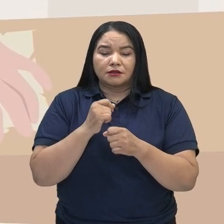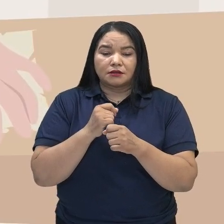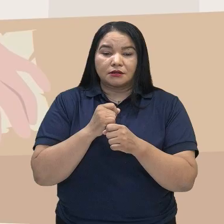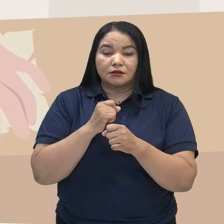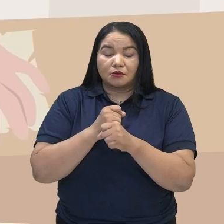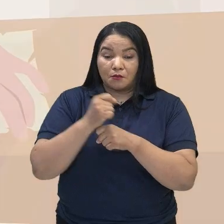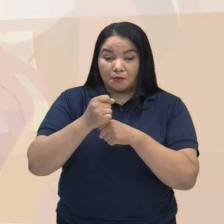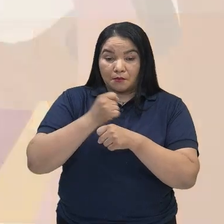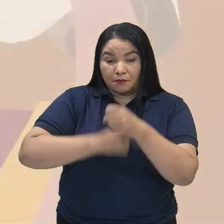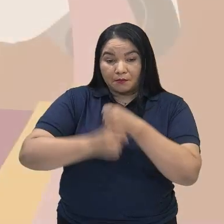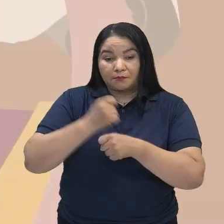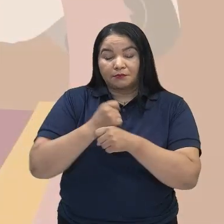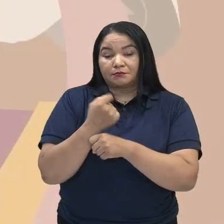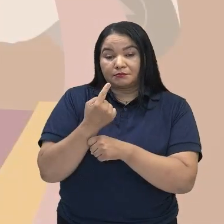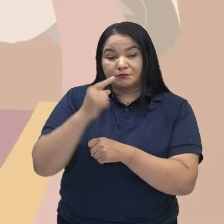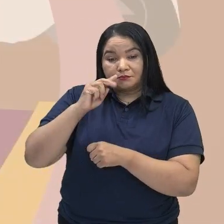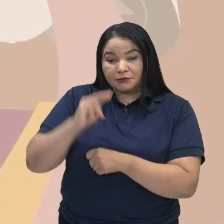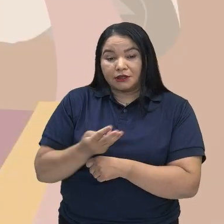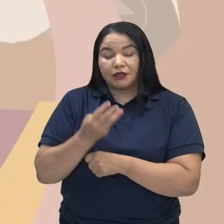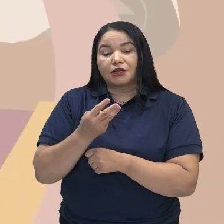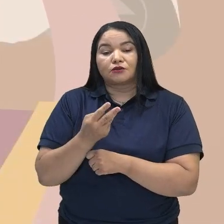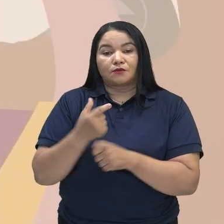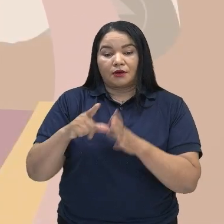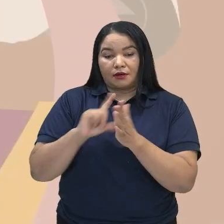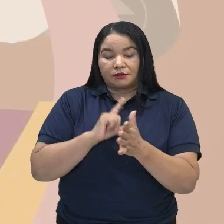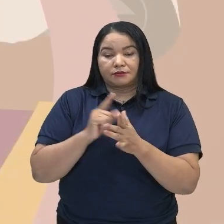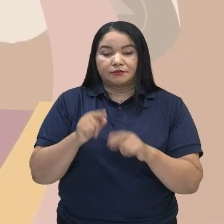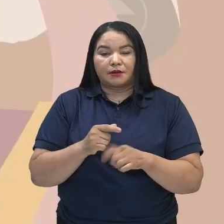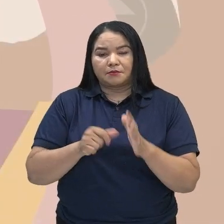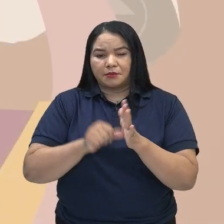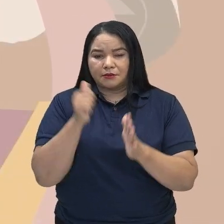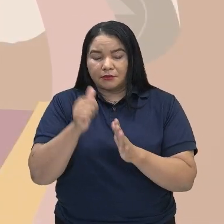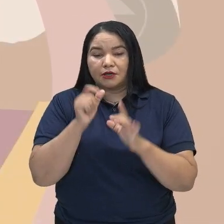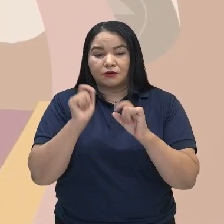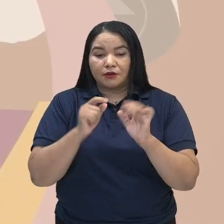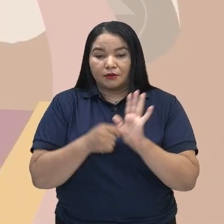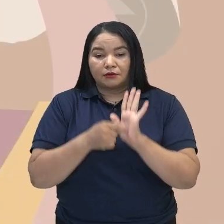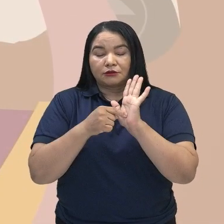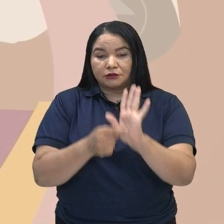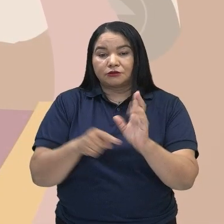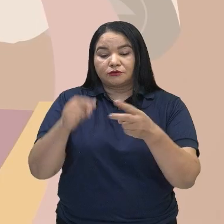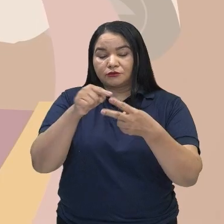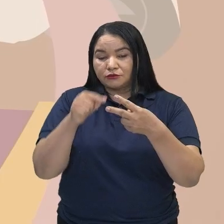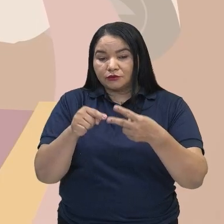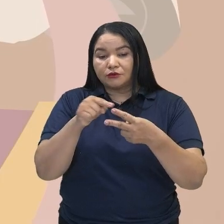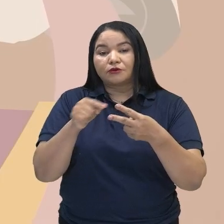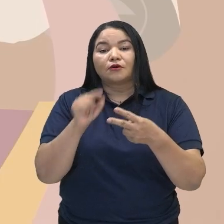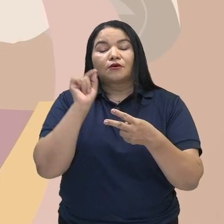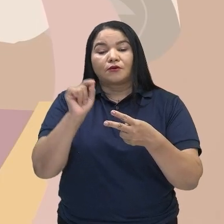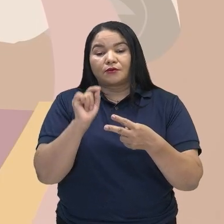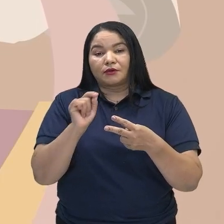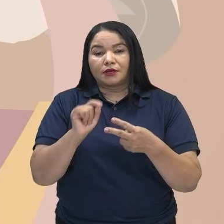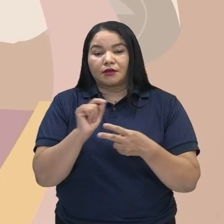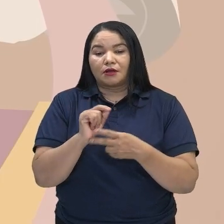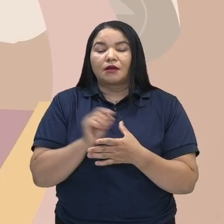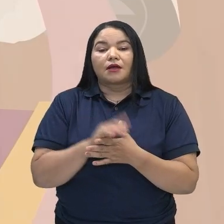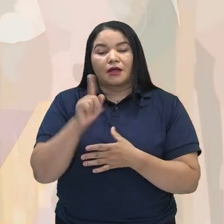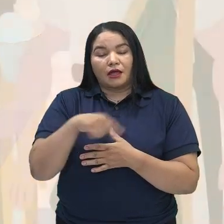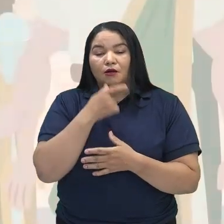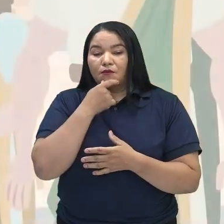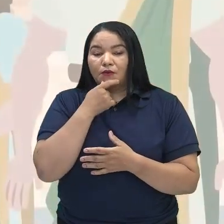milênio antes. Acredita-se, porém, que a primeira demonstração geral desse teorema possa ter sido feita por